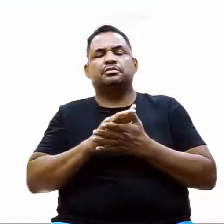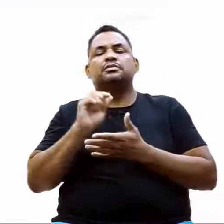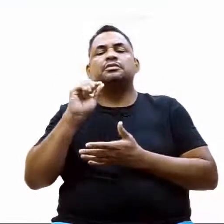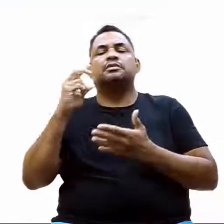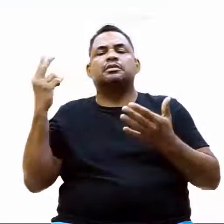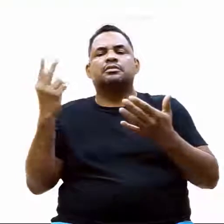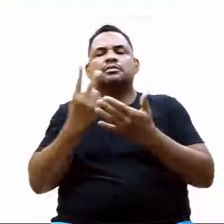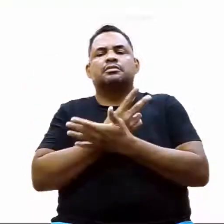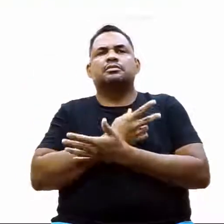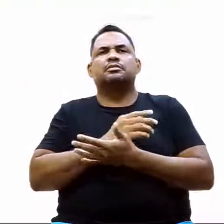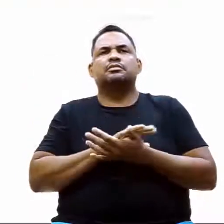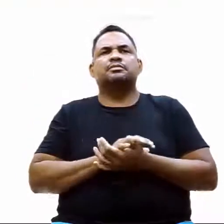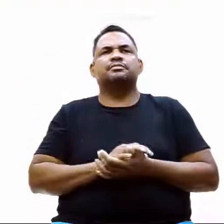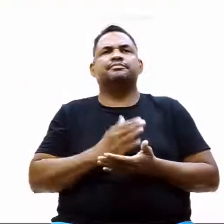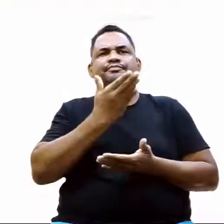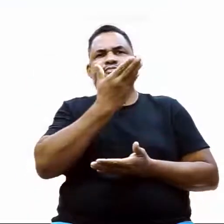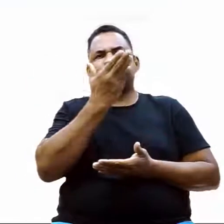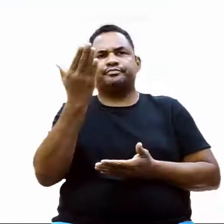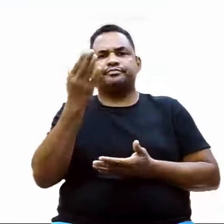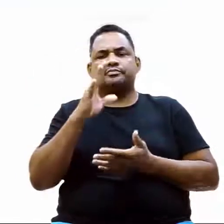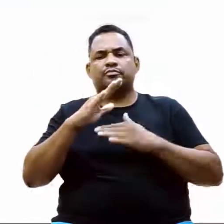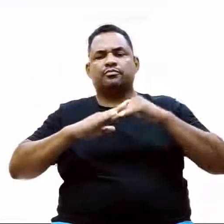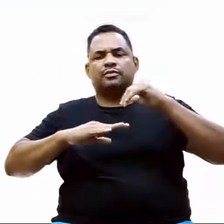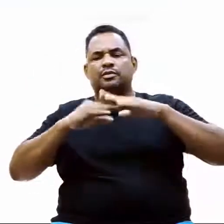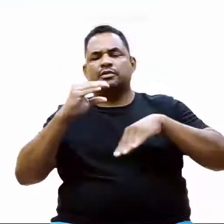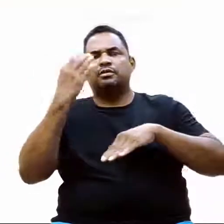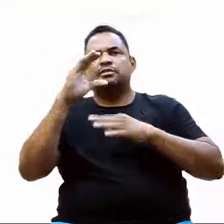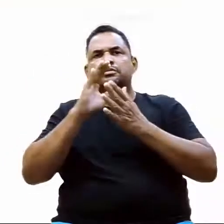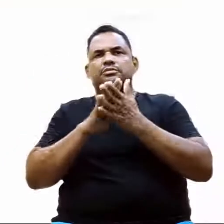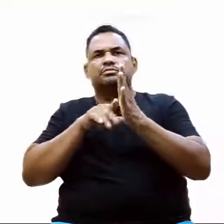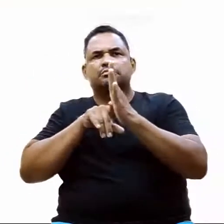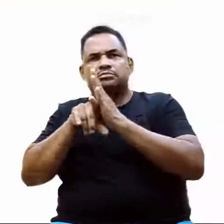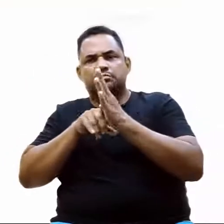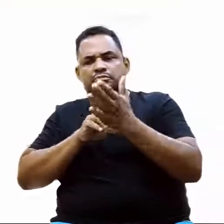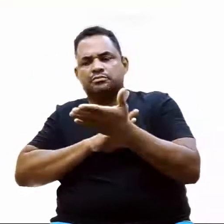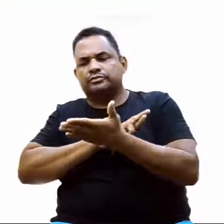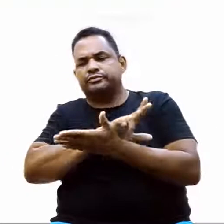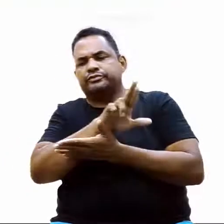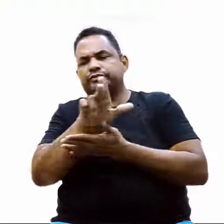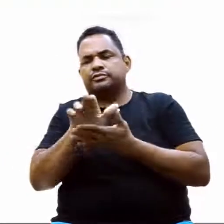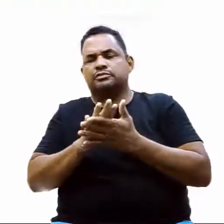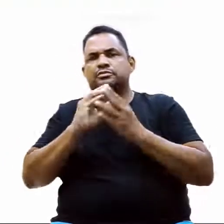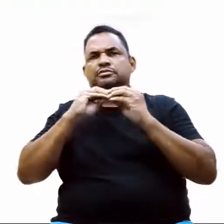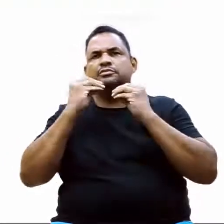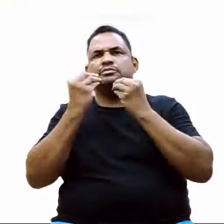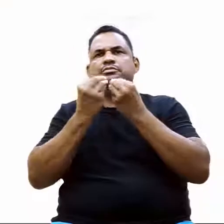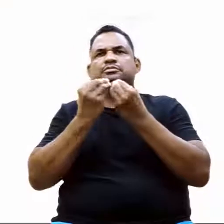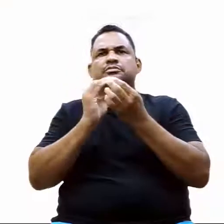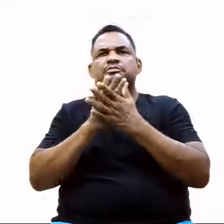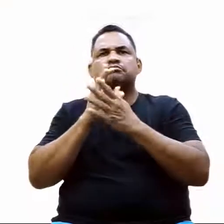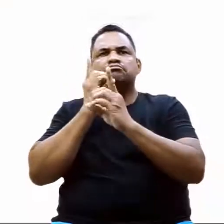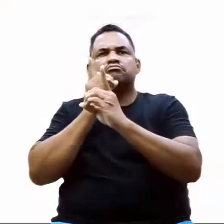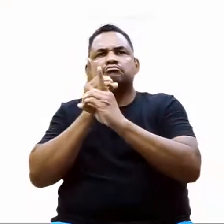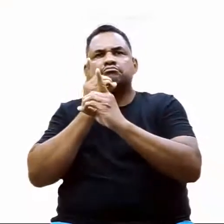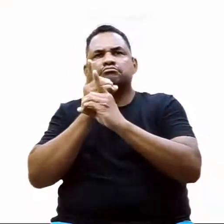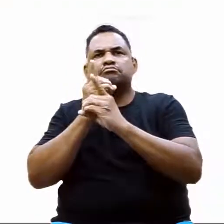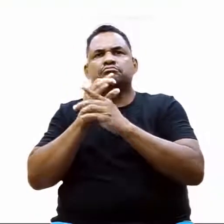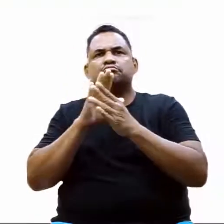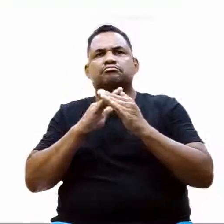acontece? Proust analisou diversas substâncias e descobriu que